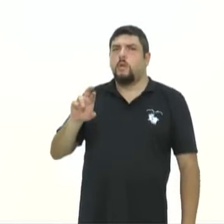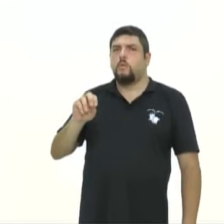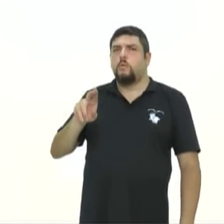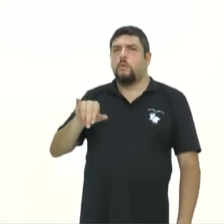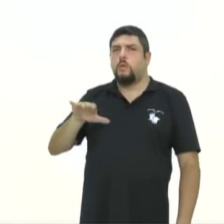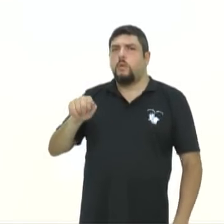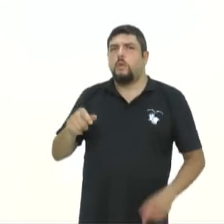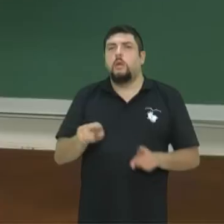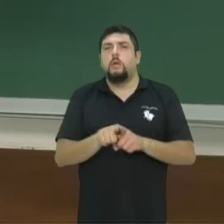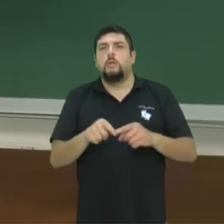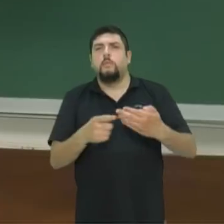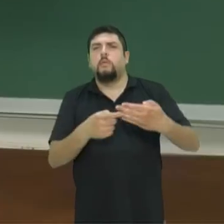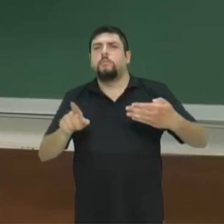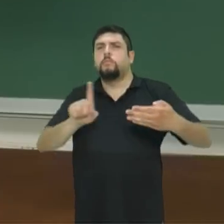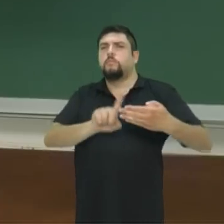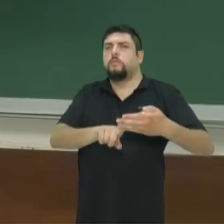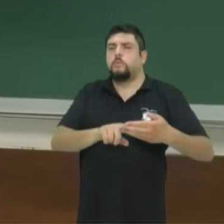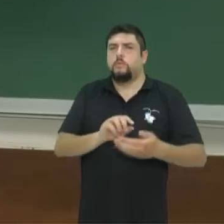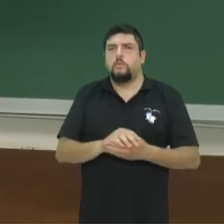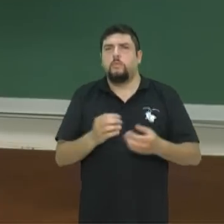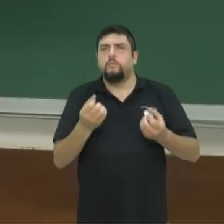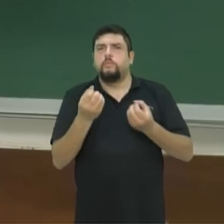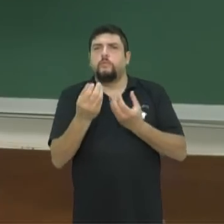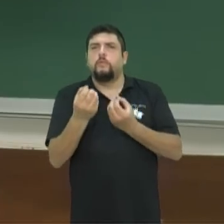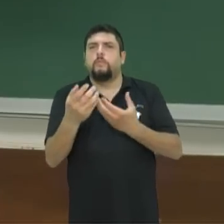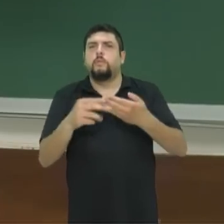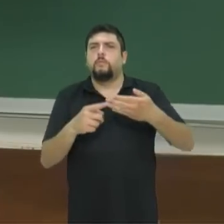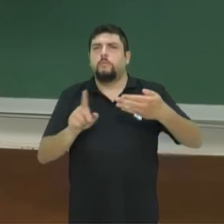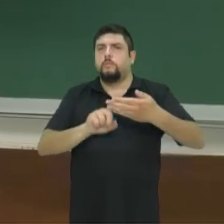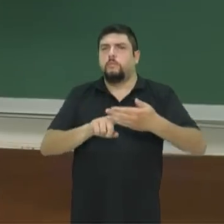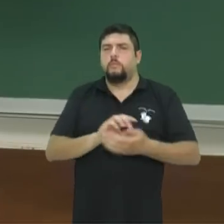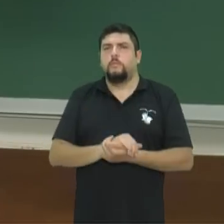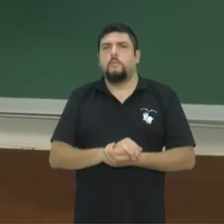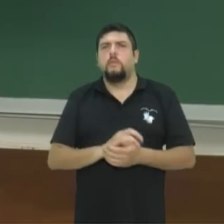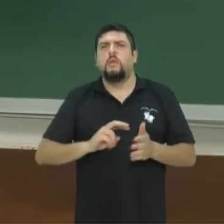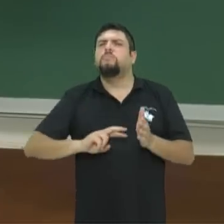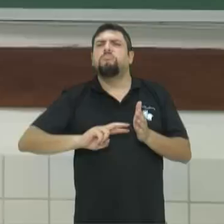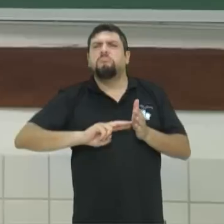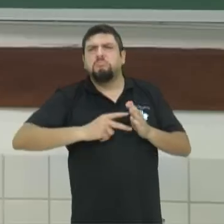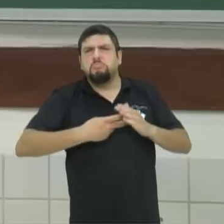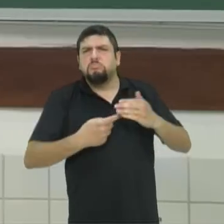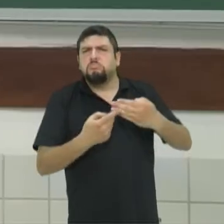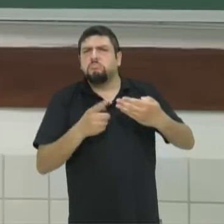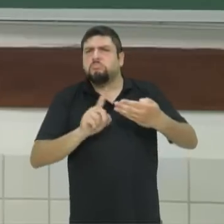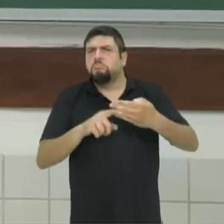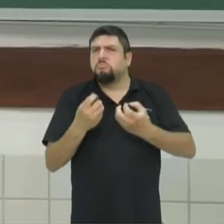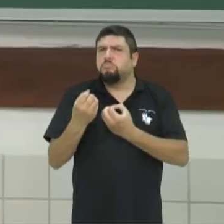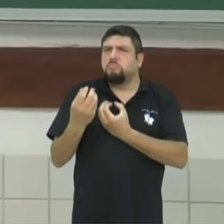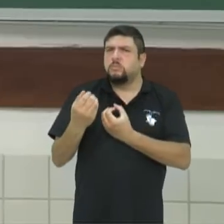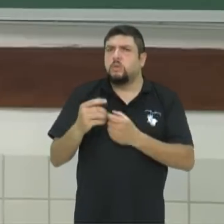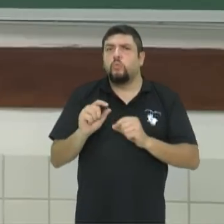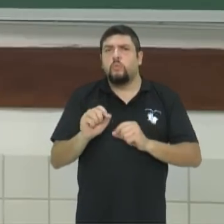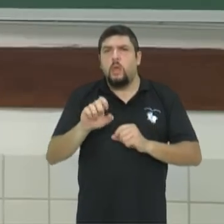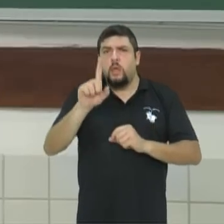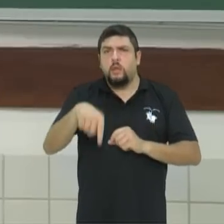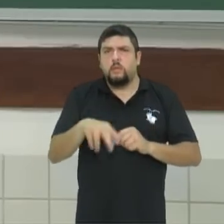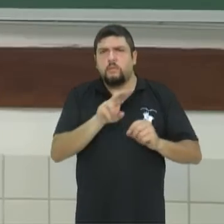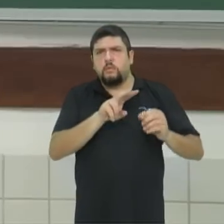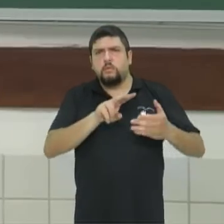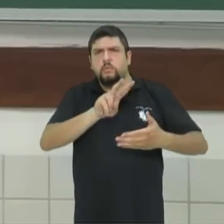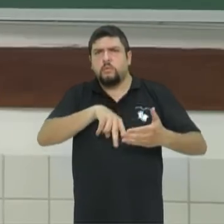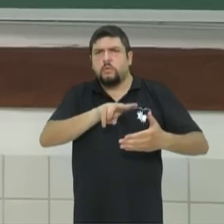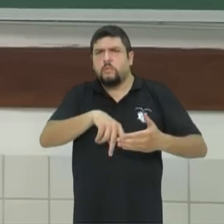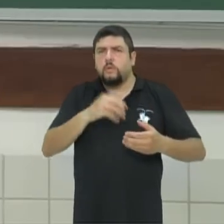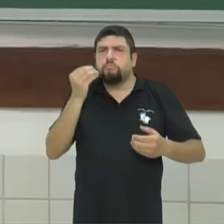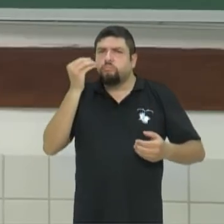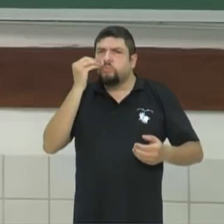nos textos, né? O que são informações implícitas? São informações que o leitor faz deduções, inferências, ele tenta meio